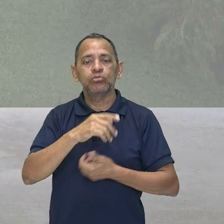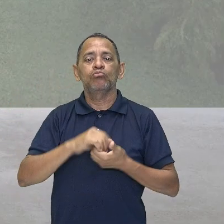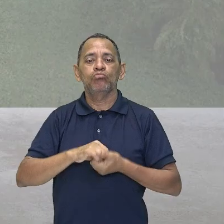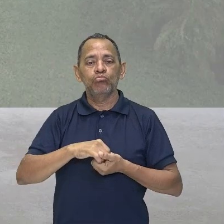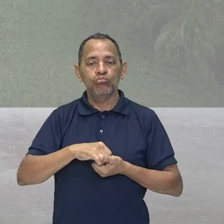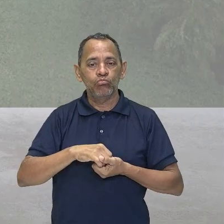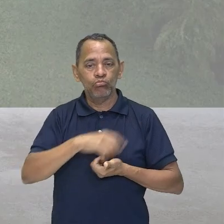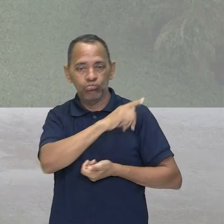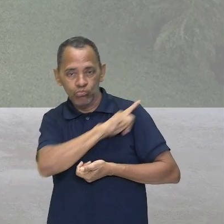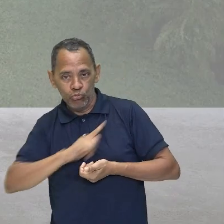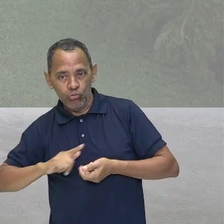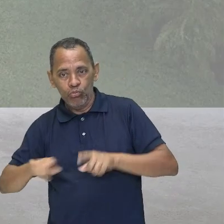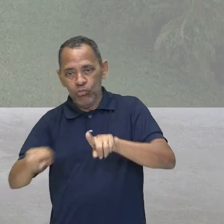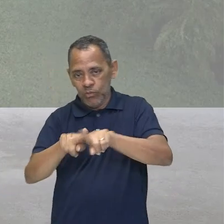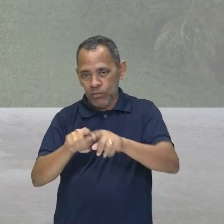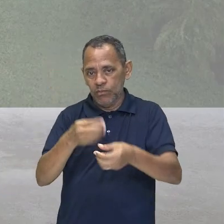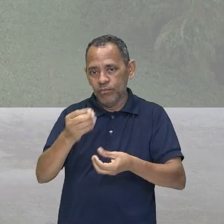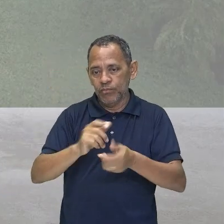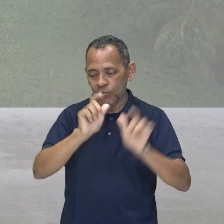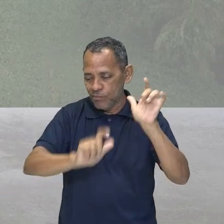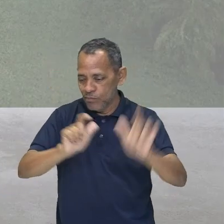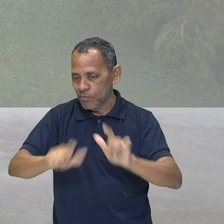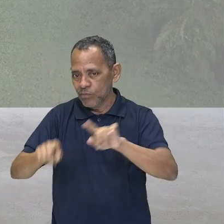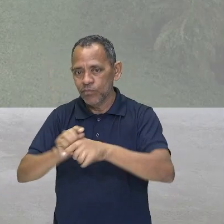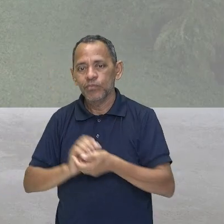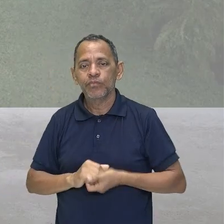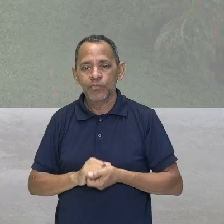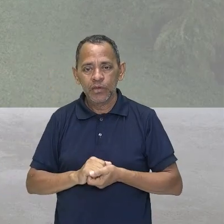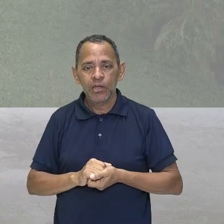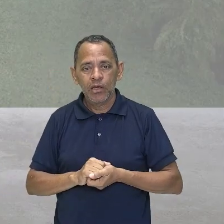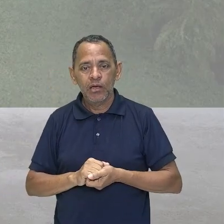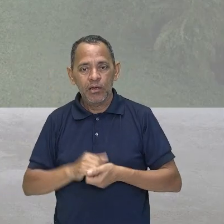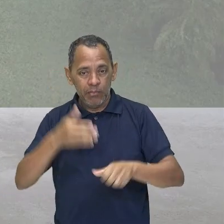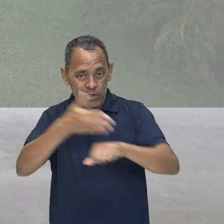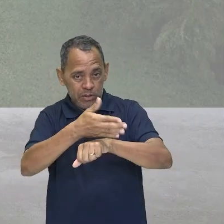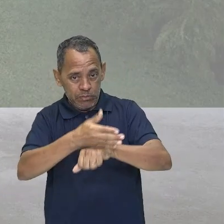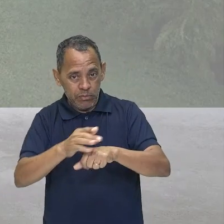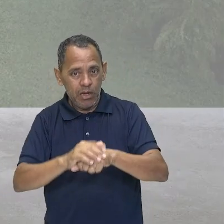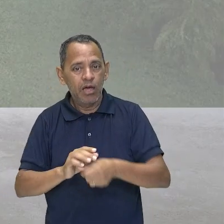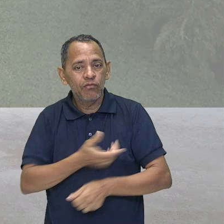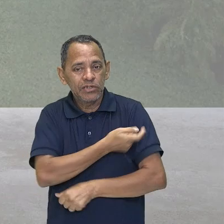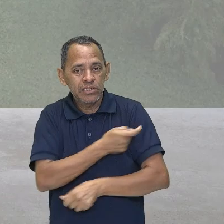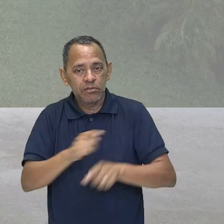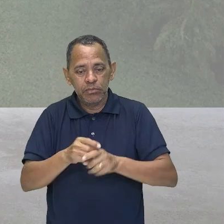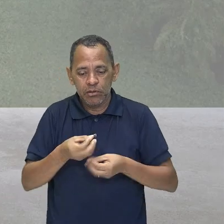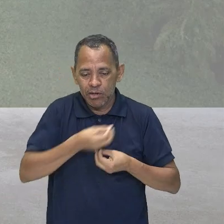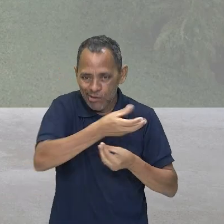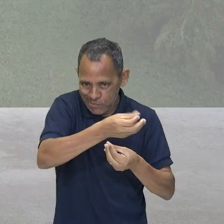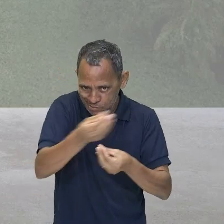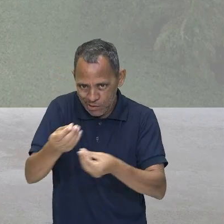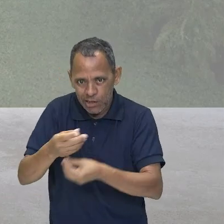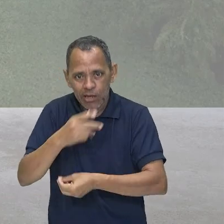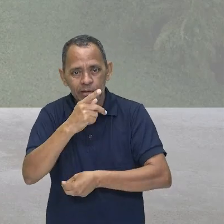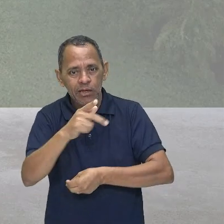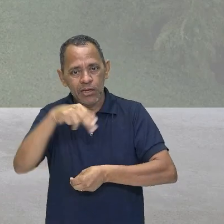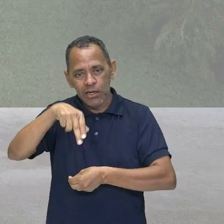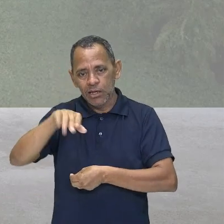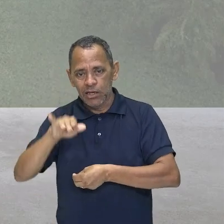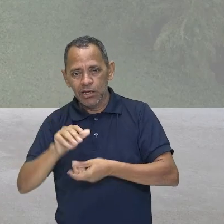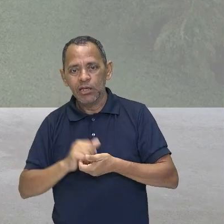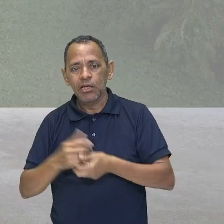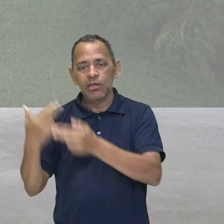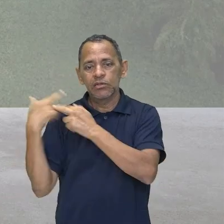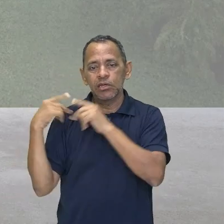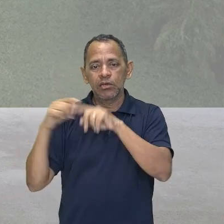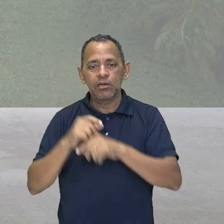Fiocruz. O Instituto Butantan é responsável por parte das vacinas que são disponibilizadas pelo PNI. Ele é o responsável pela